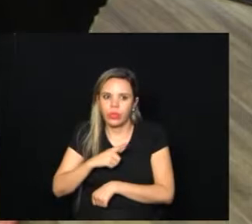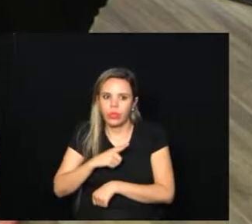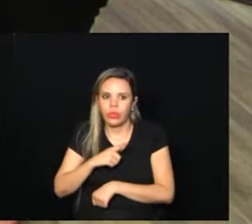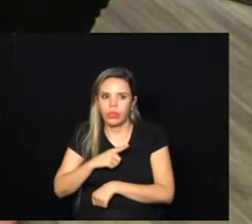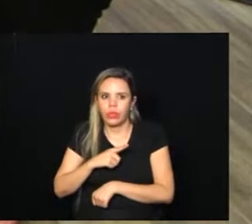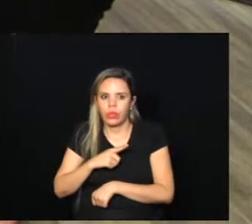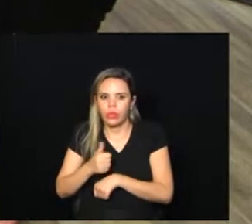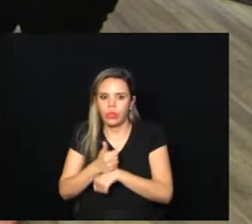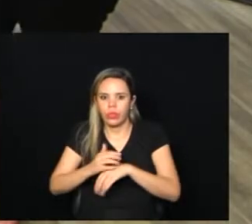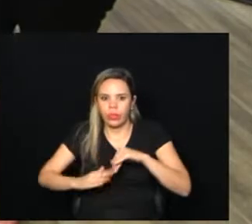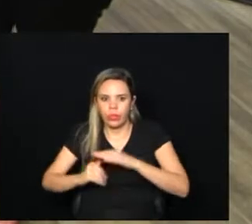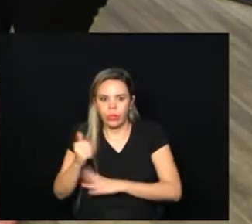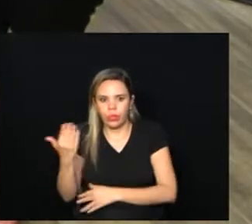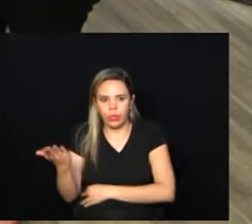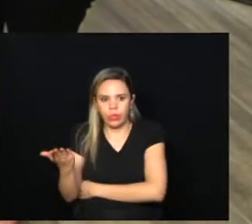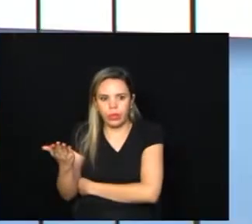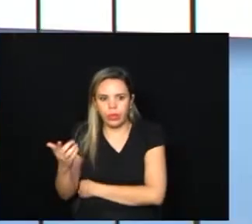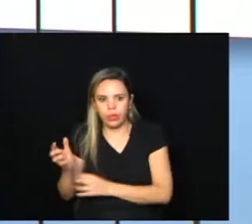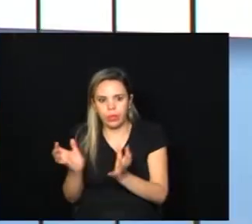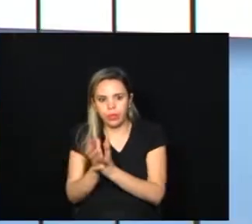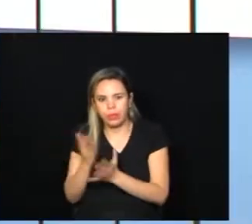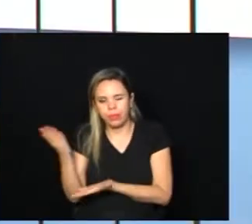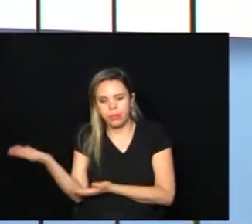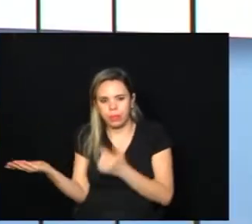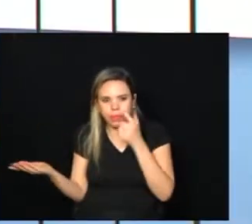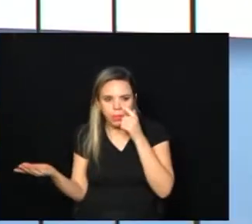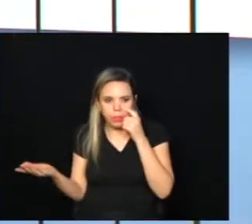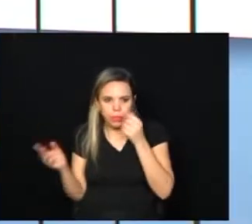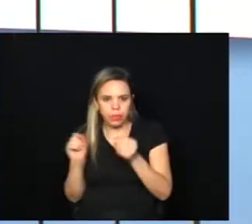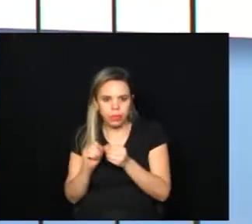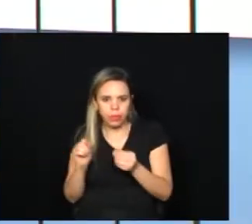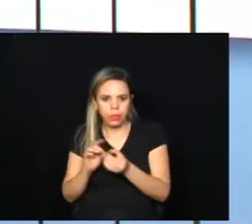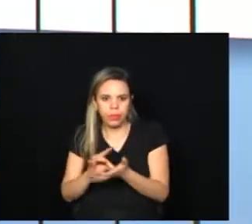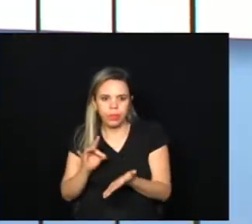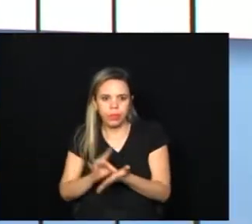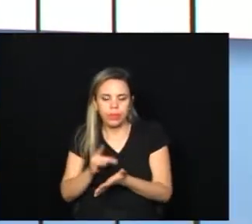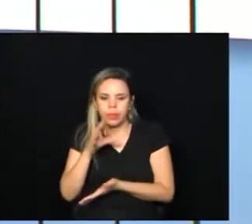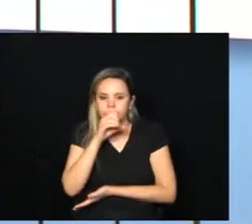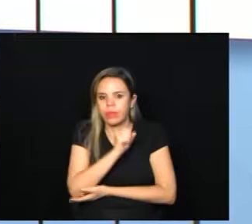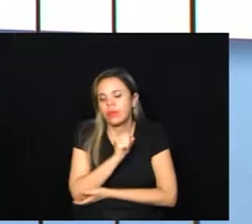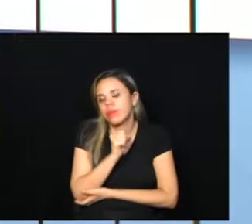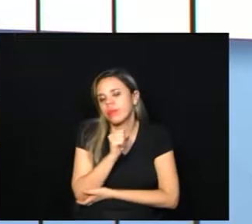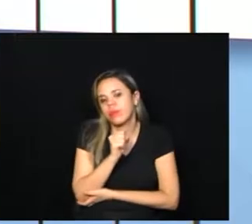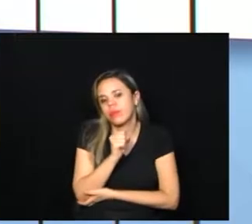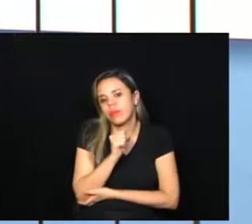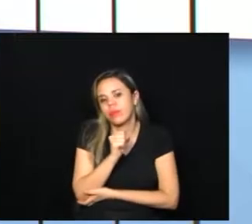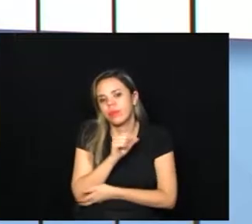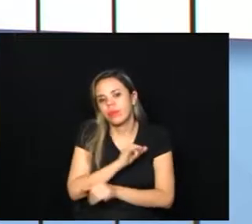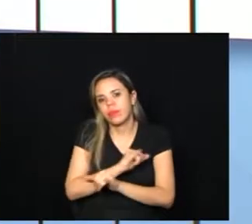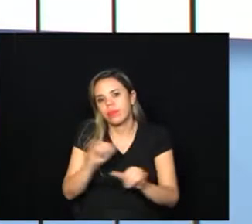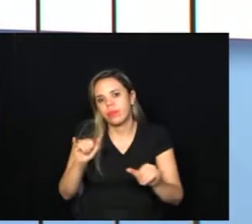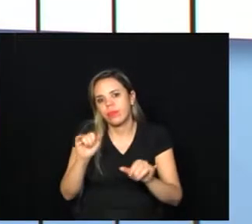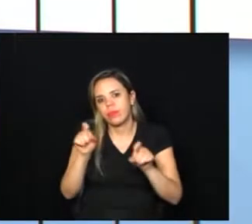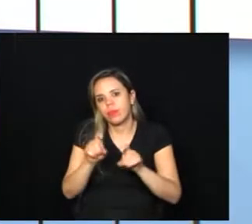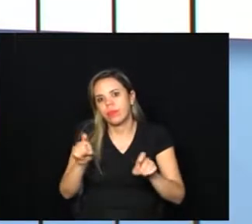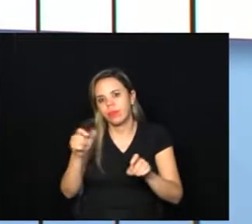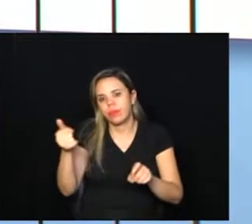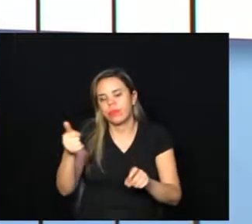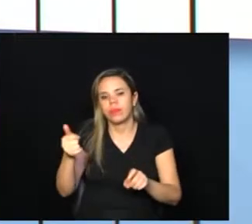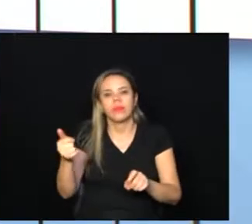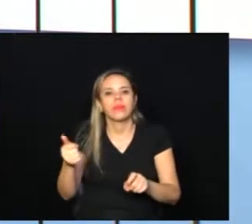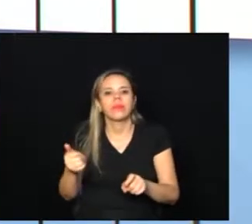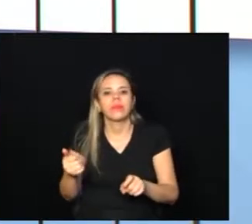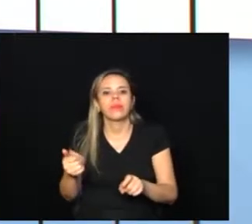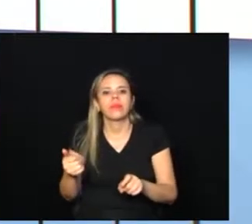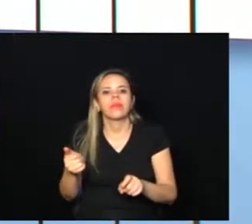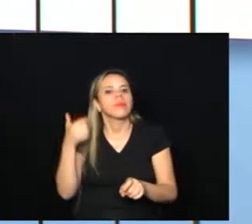de Profissões. O Grupo Primavera realiza neste sábado, em formato digital pela primeira vez,